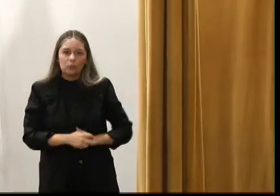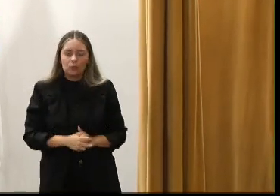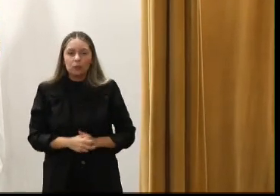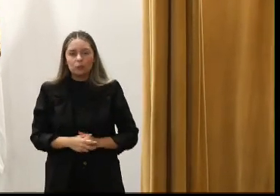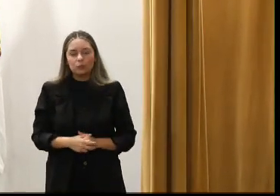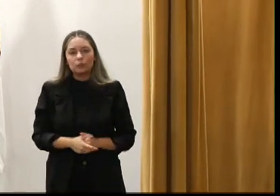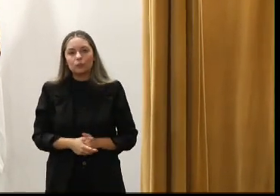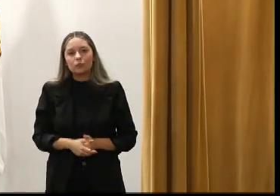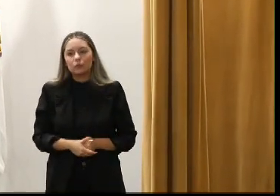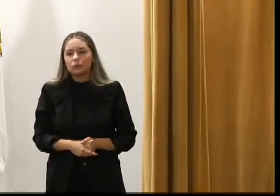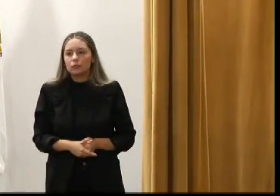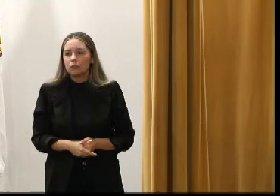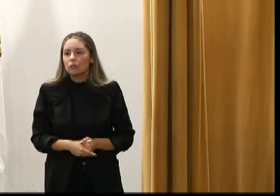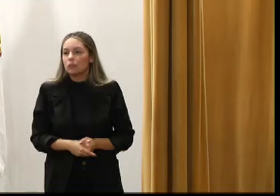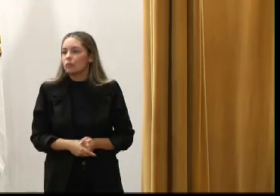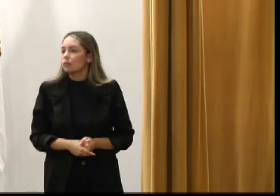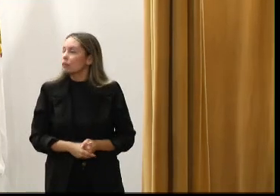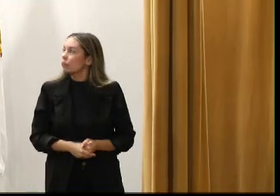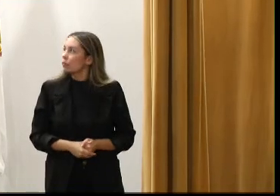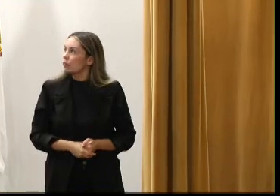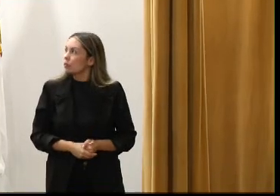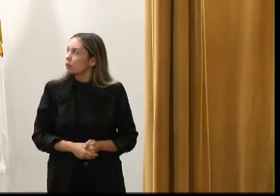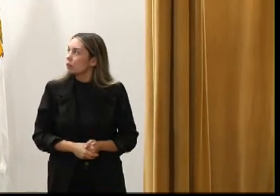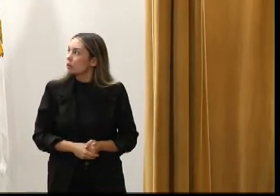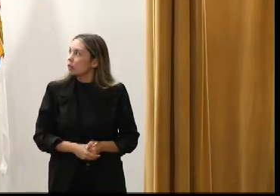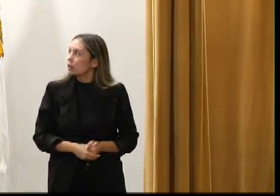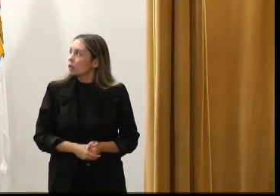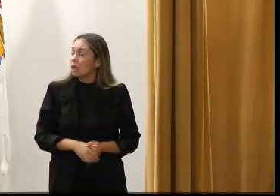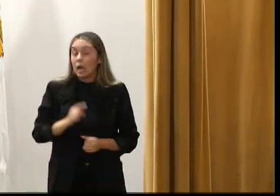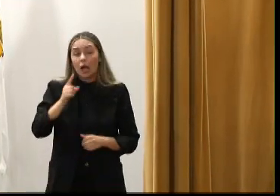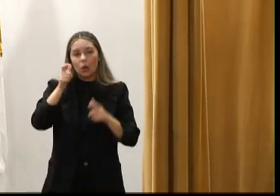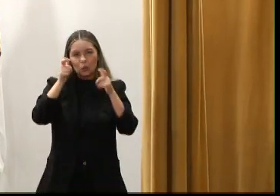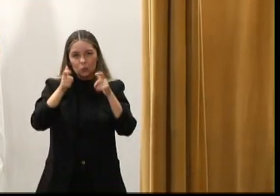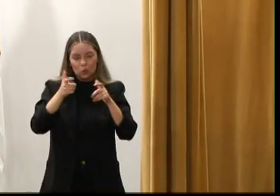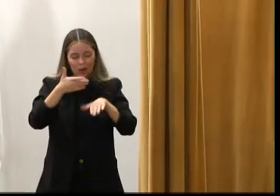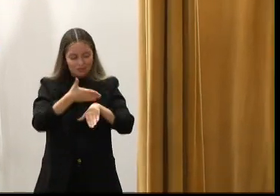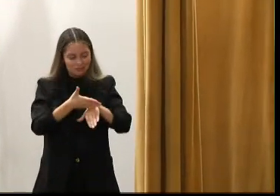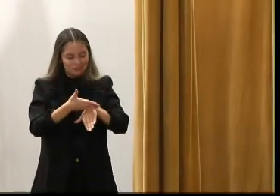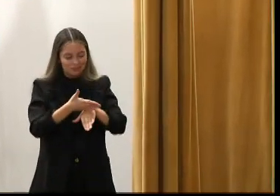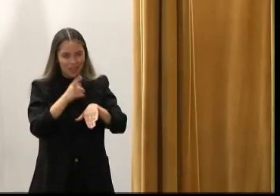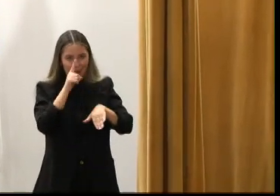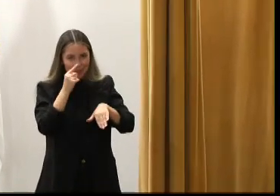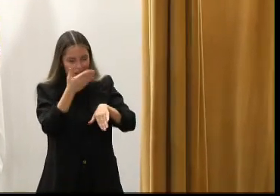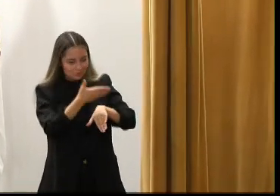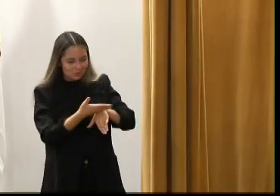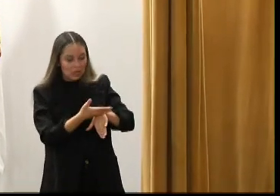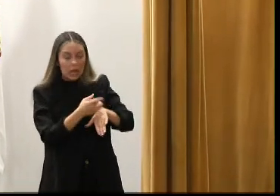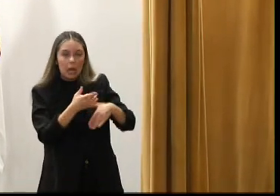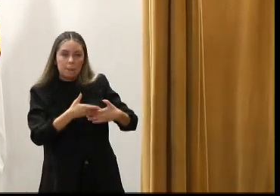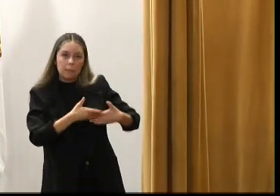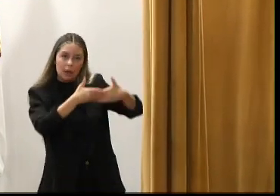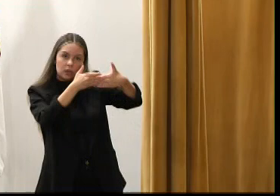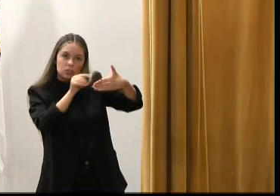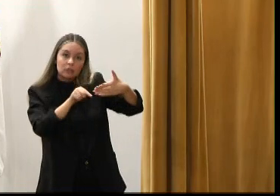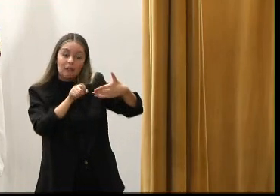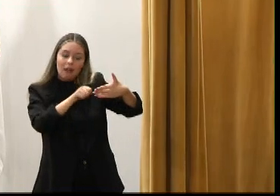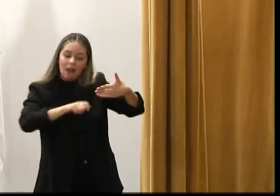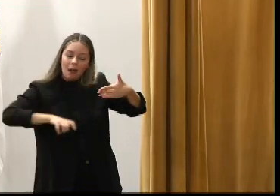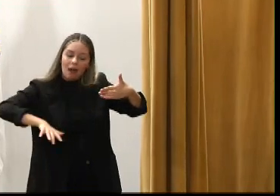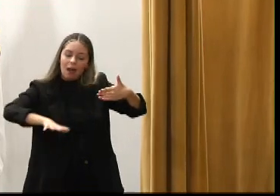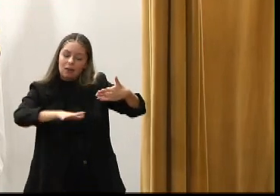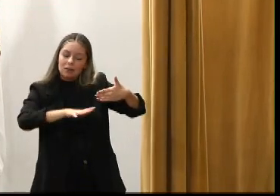Mas nós temos aqui, aqui a posição da barragem. Tá? Aqui nós temos uma área em que nós